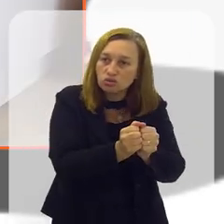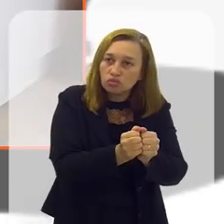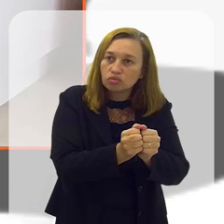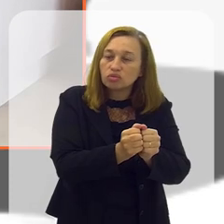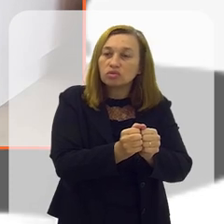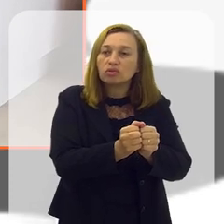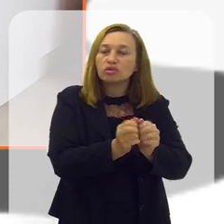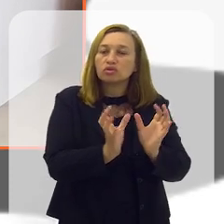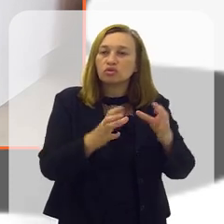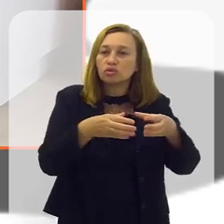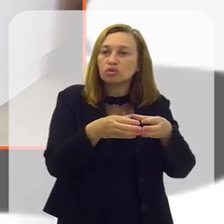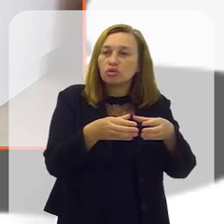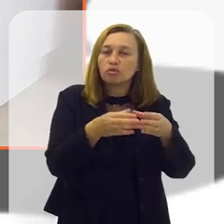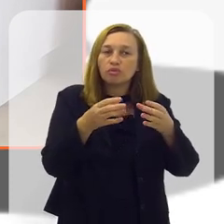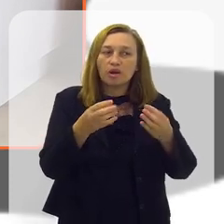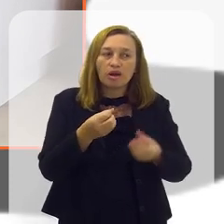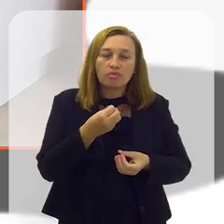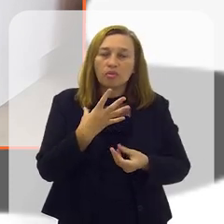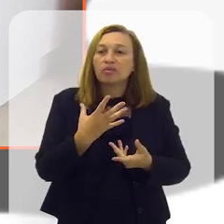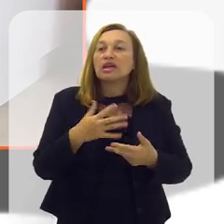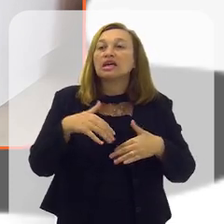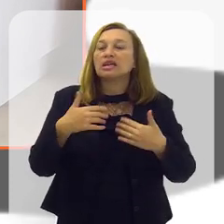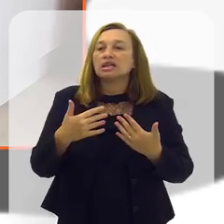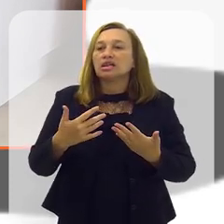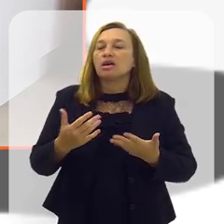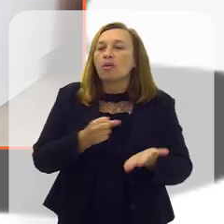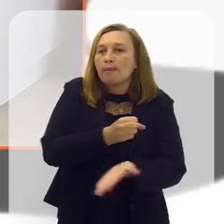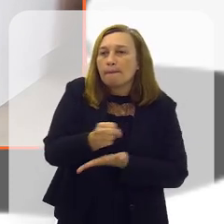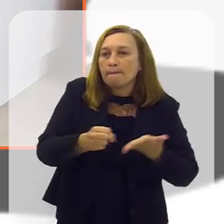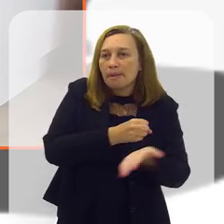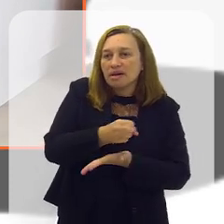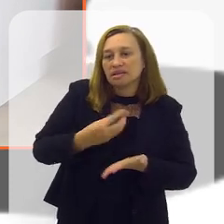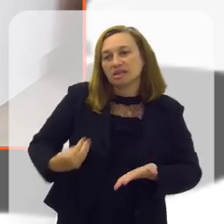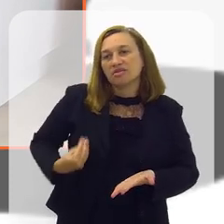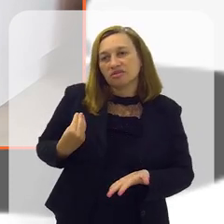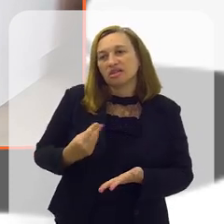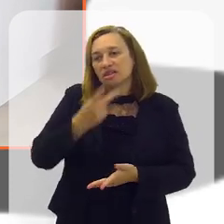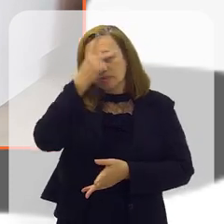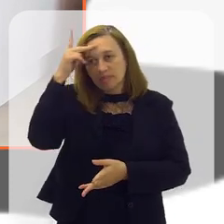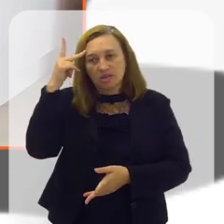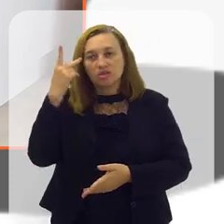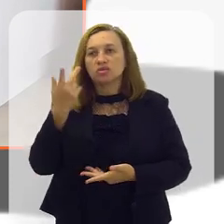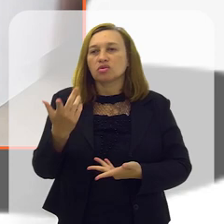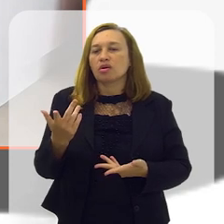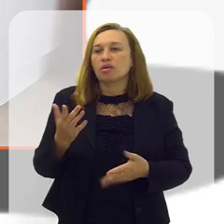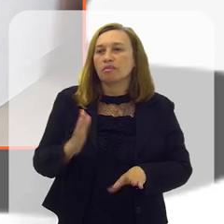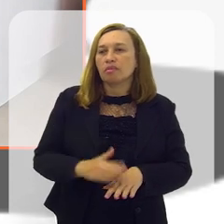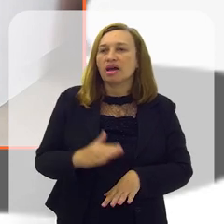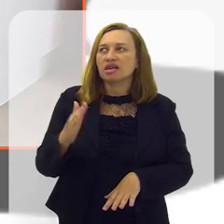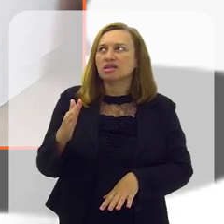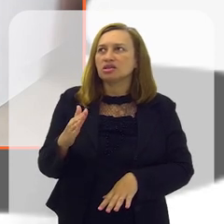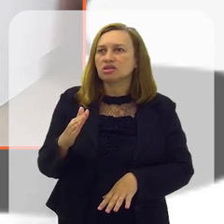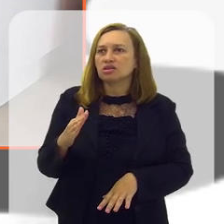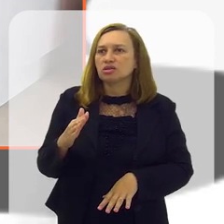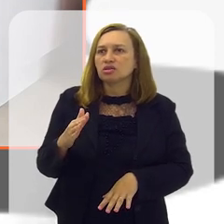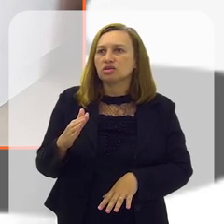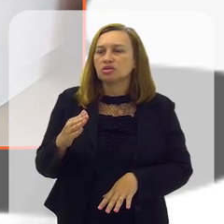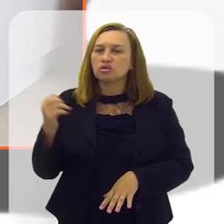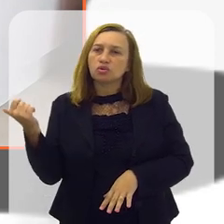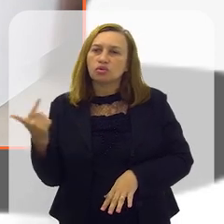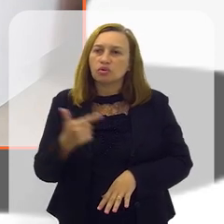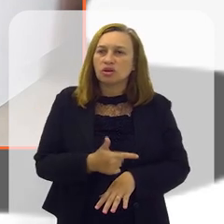serviços. É bem completo, sabe? E talvez por isso embase a vida da pessoa, que vai muito além